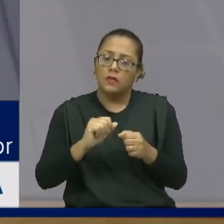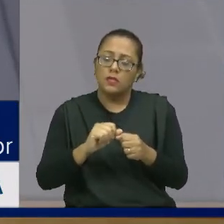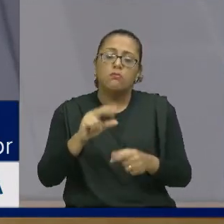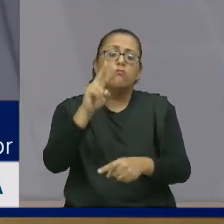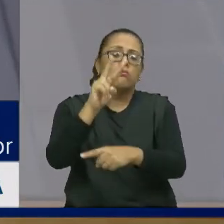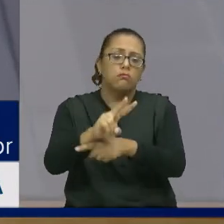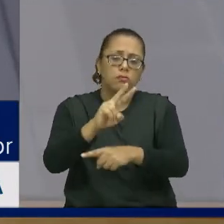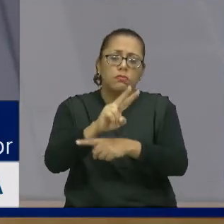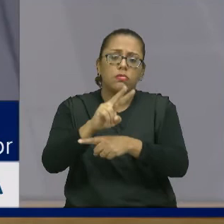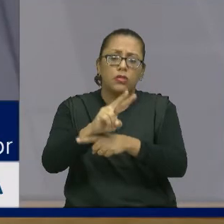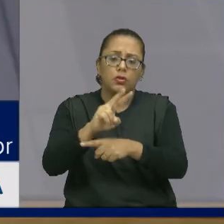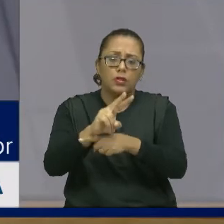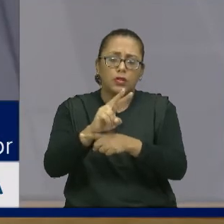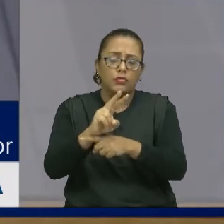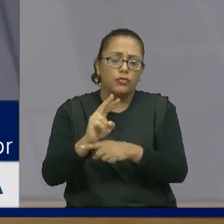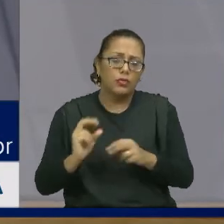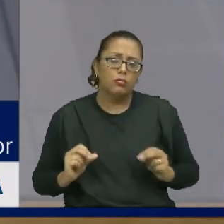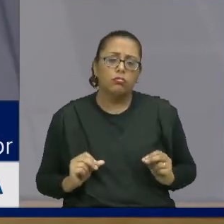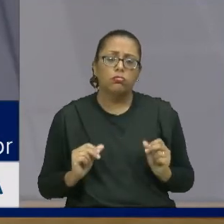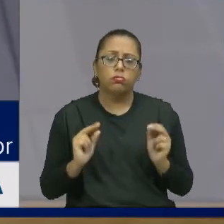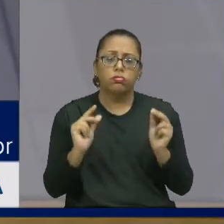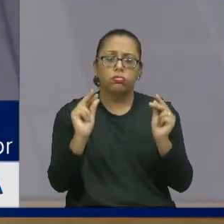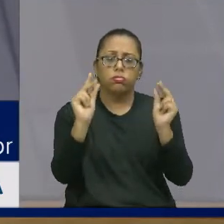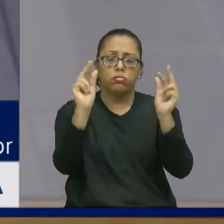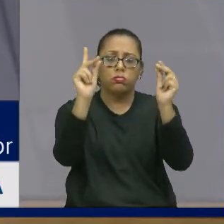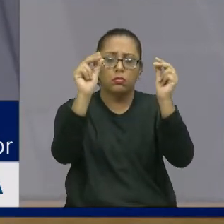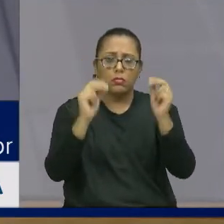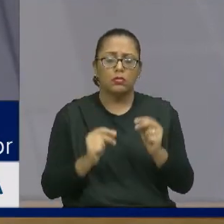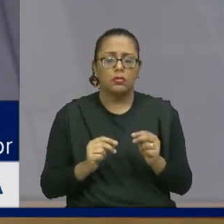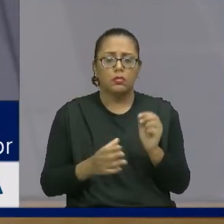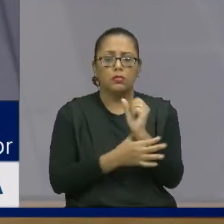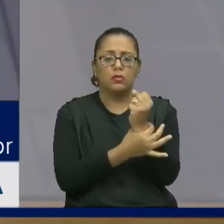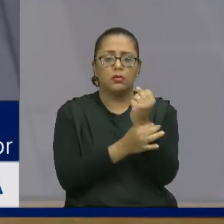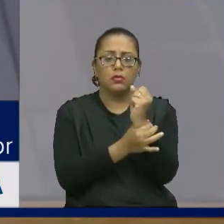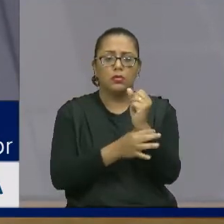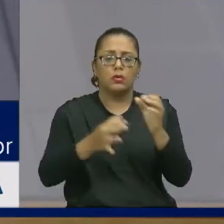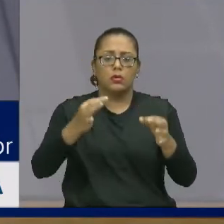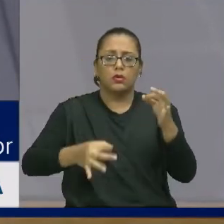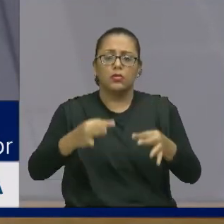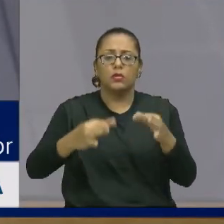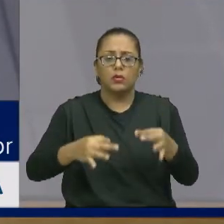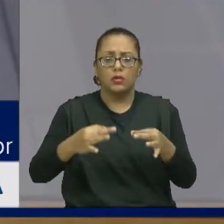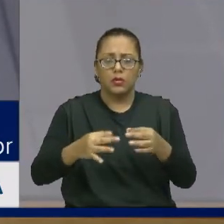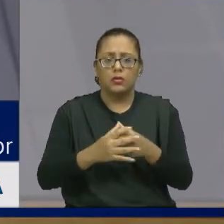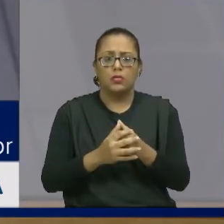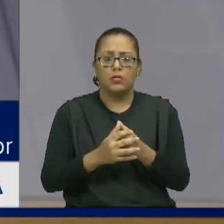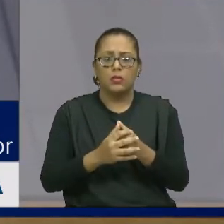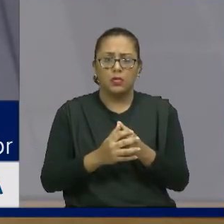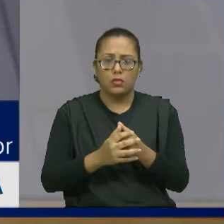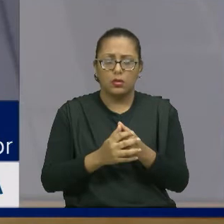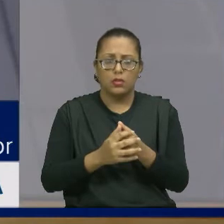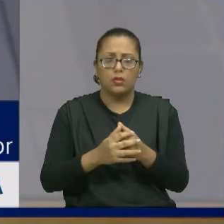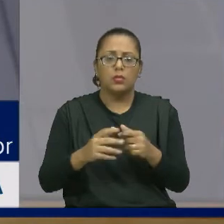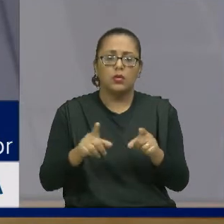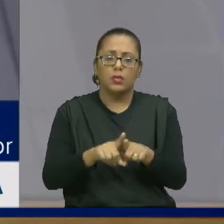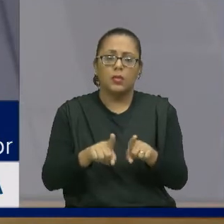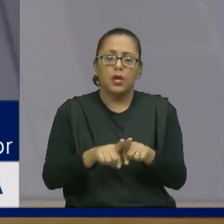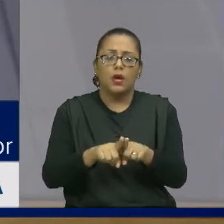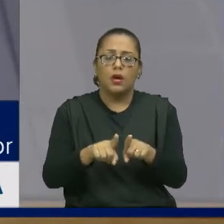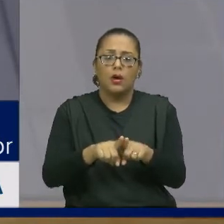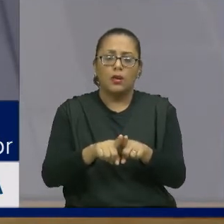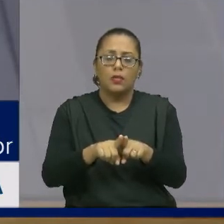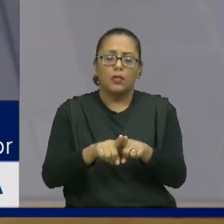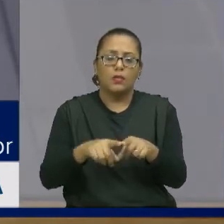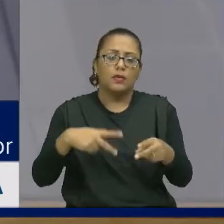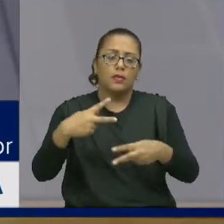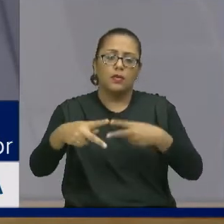proteção ao erário, segurança jurídica, direito de petição e legalidade. Em São José dos